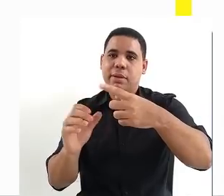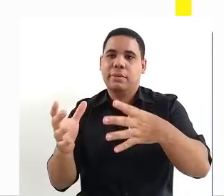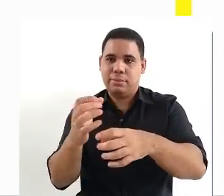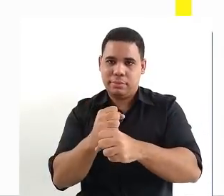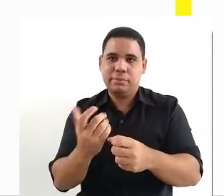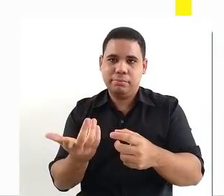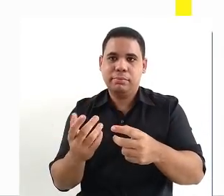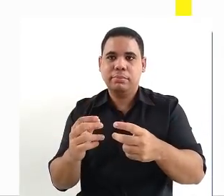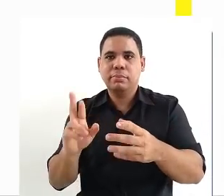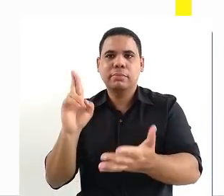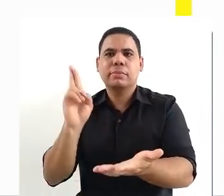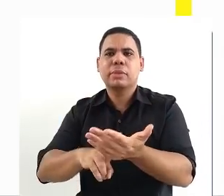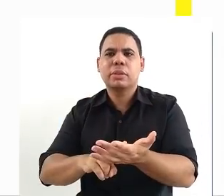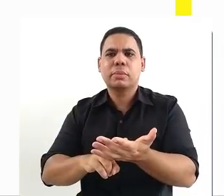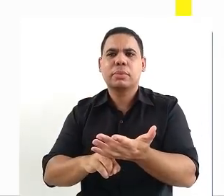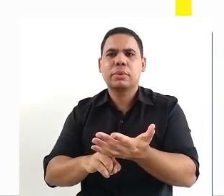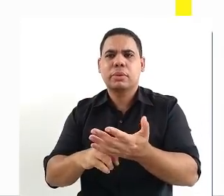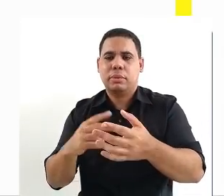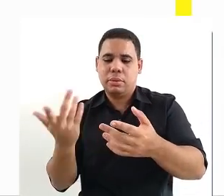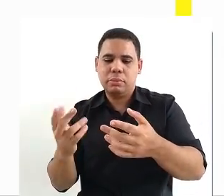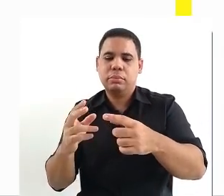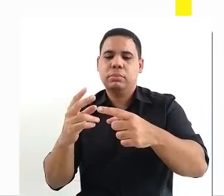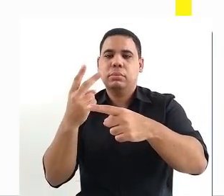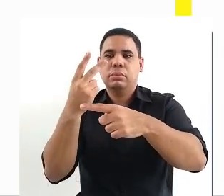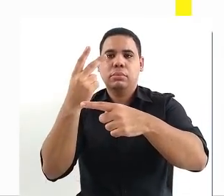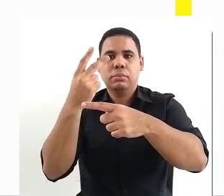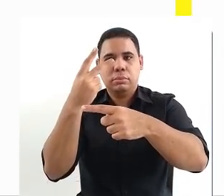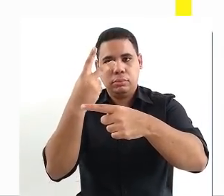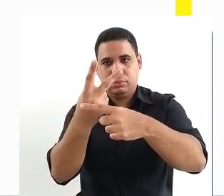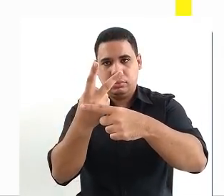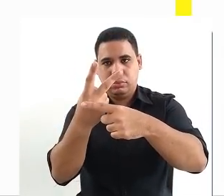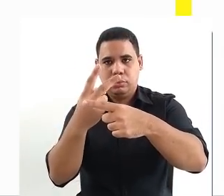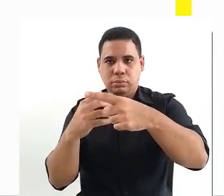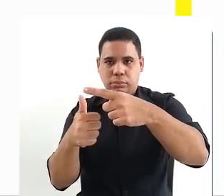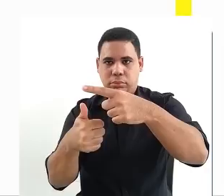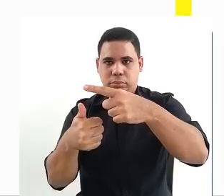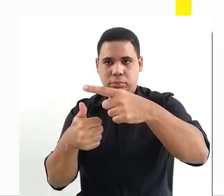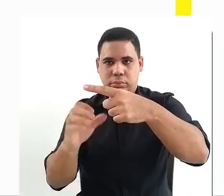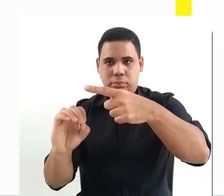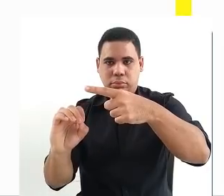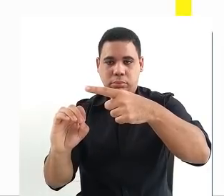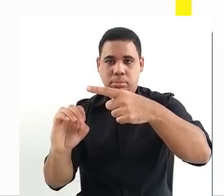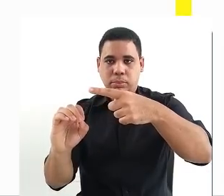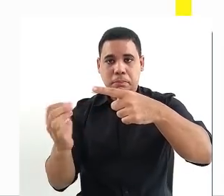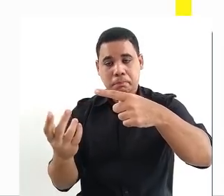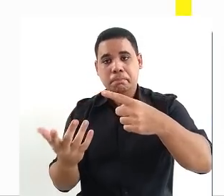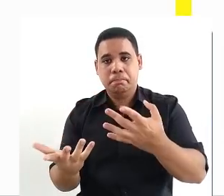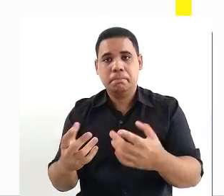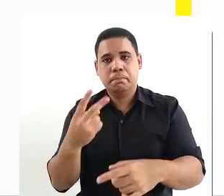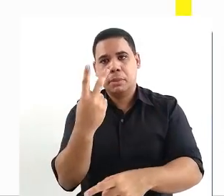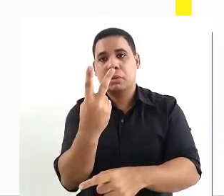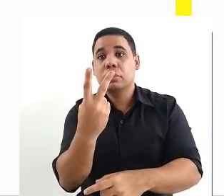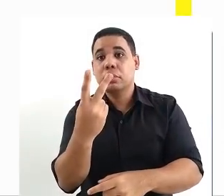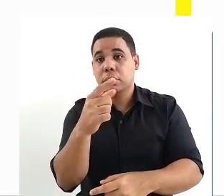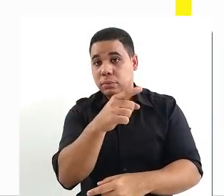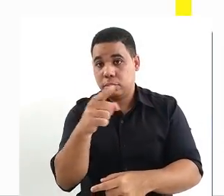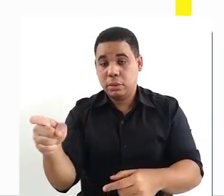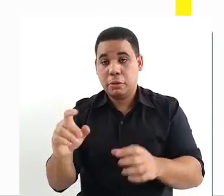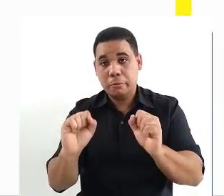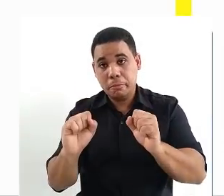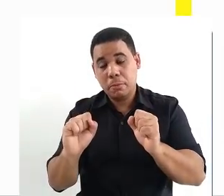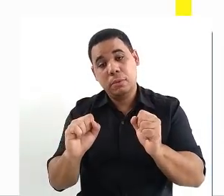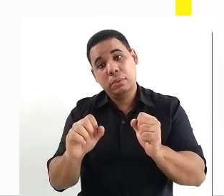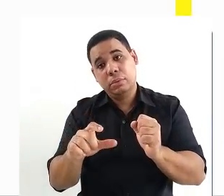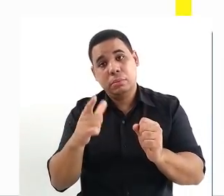número da possibilidade que a gente tem desse evento sobre o total de bolas 10. Então, a resposta é a